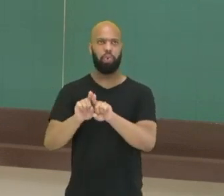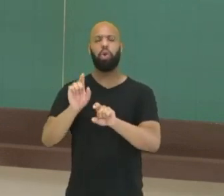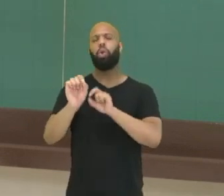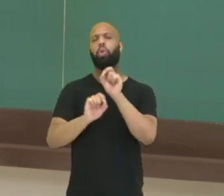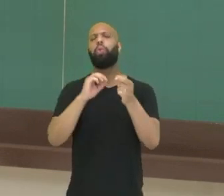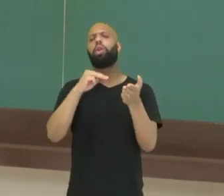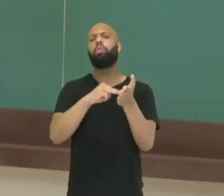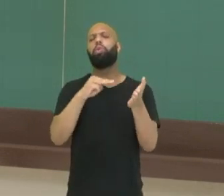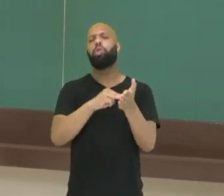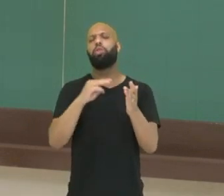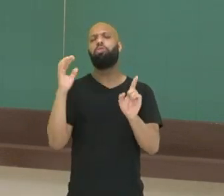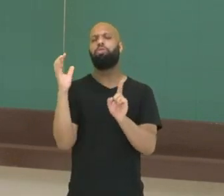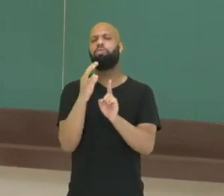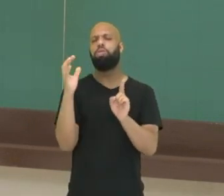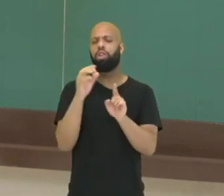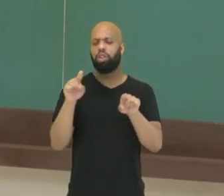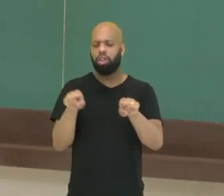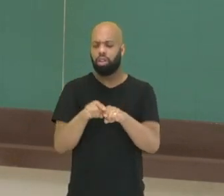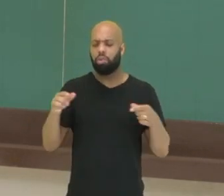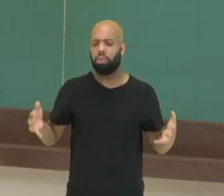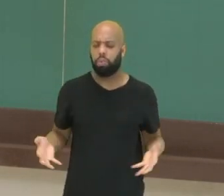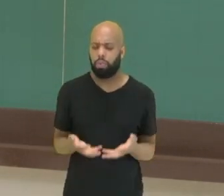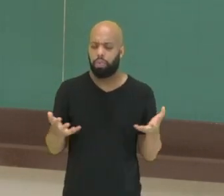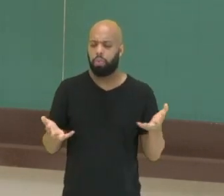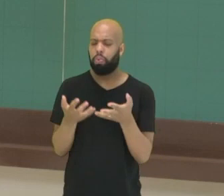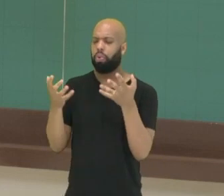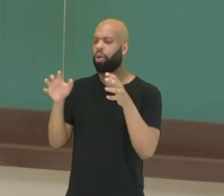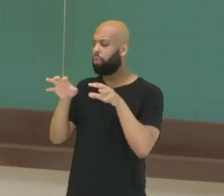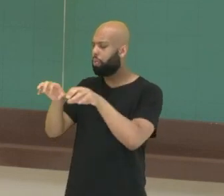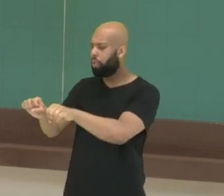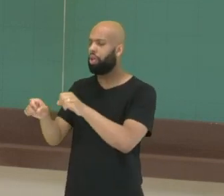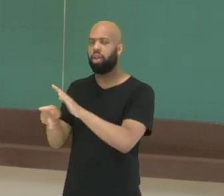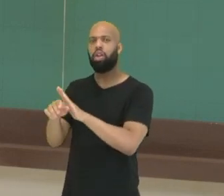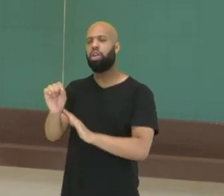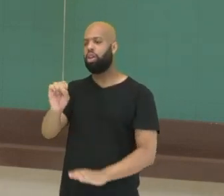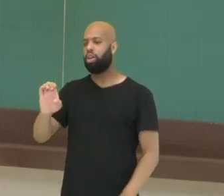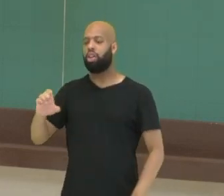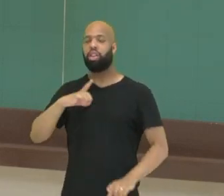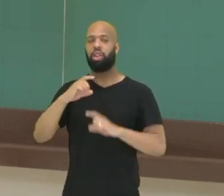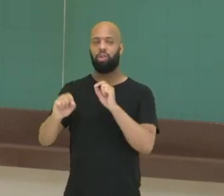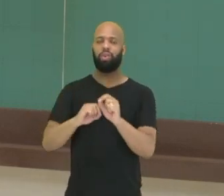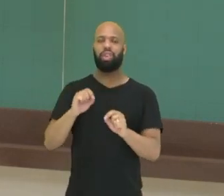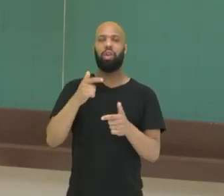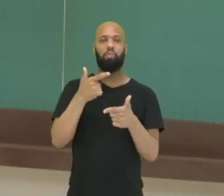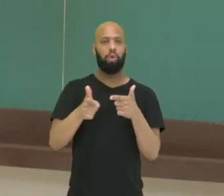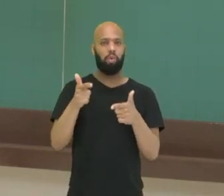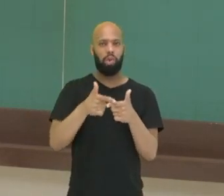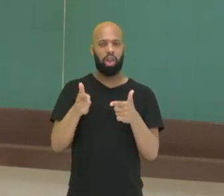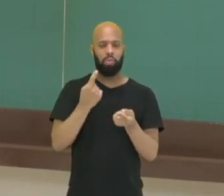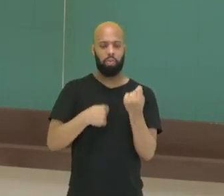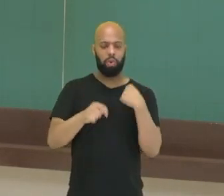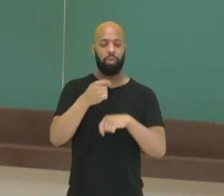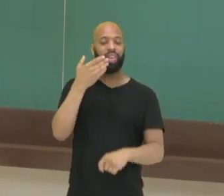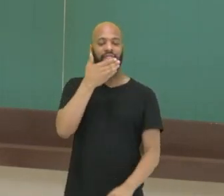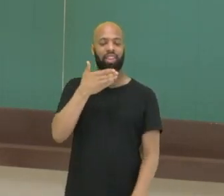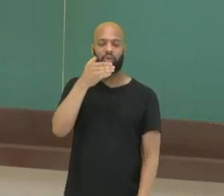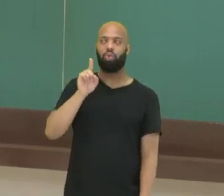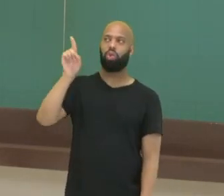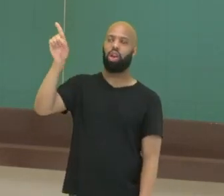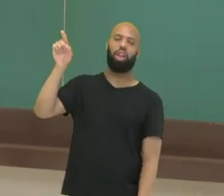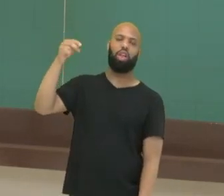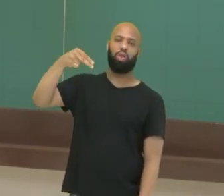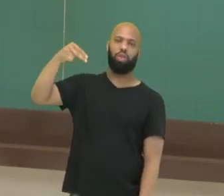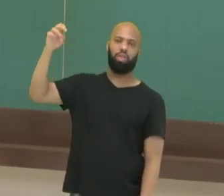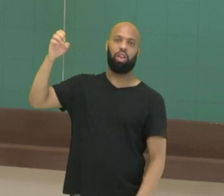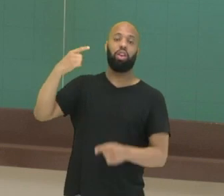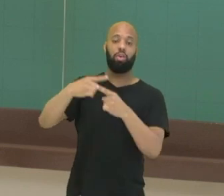esses motivos que impulsionaram a ocupação do Sudeste? A decadência da economia do açúcar no Nordeste. A principal